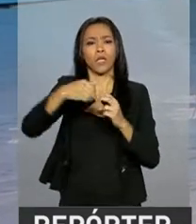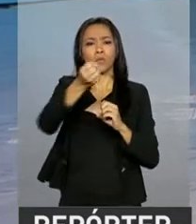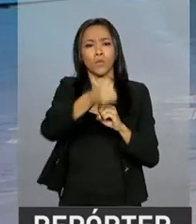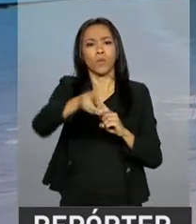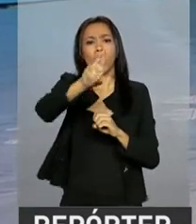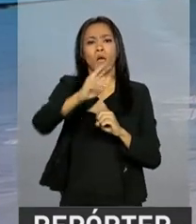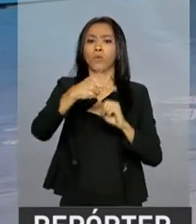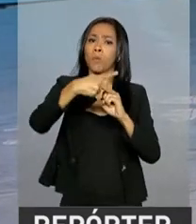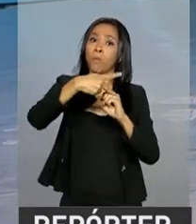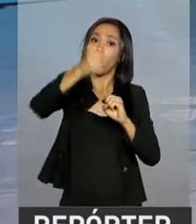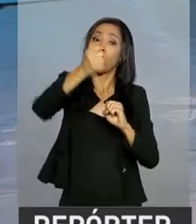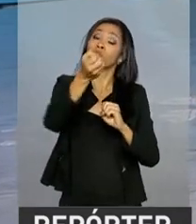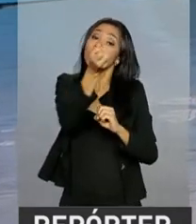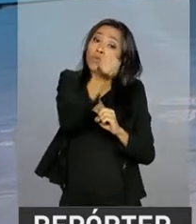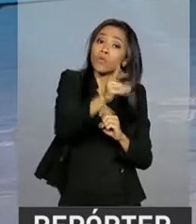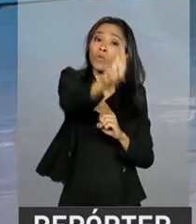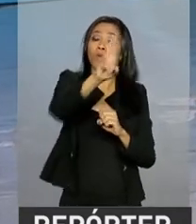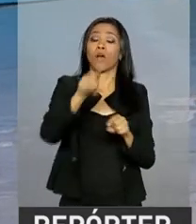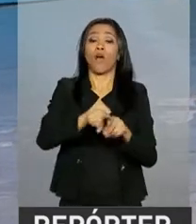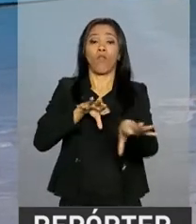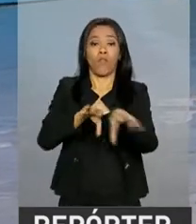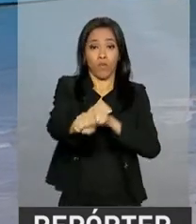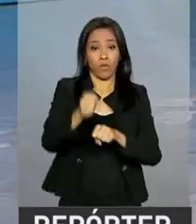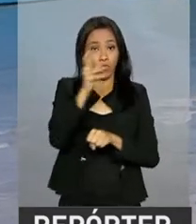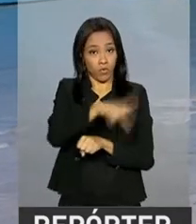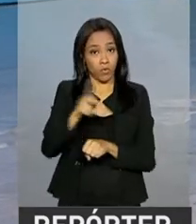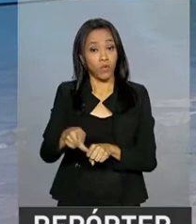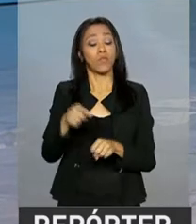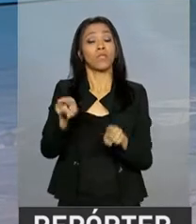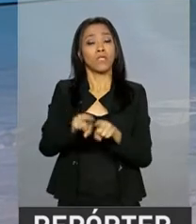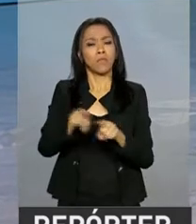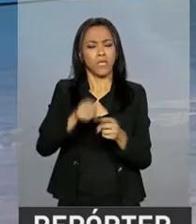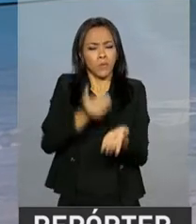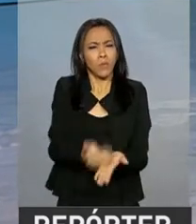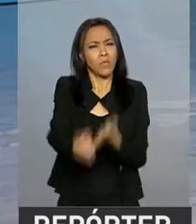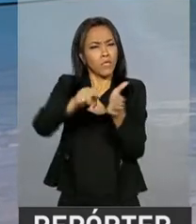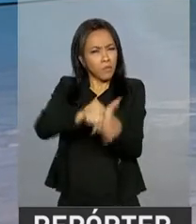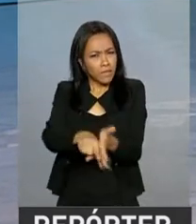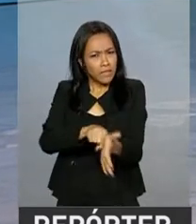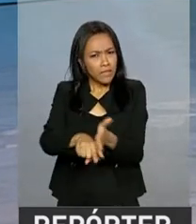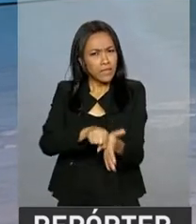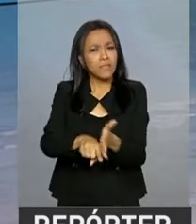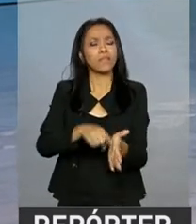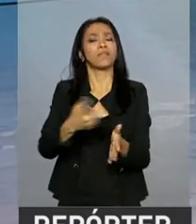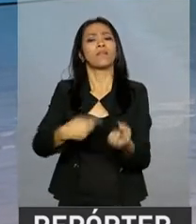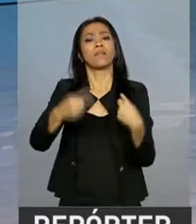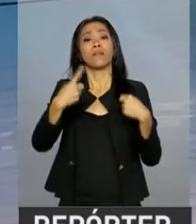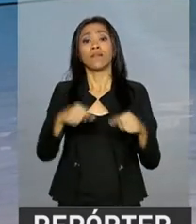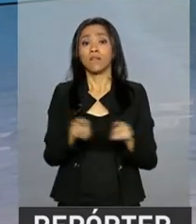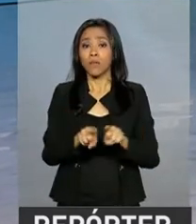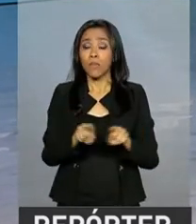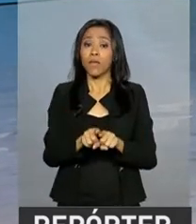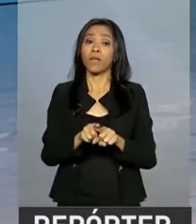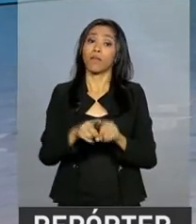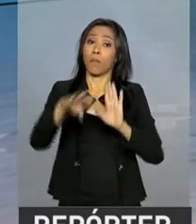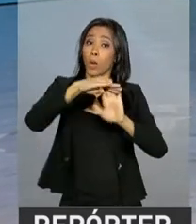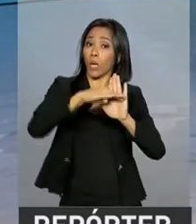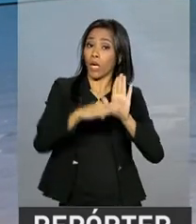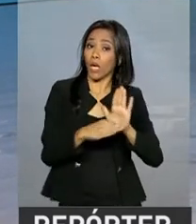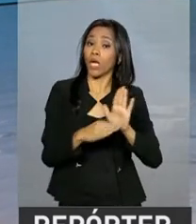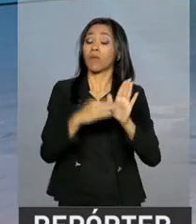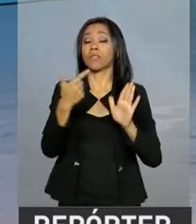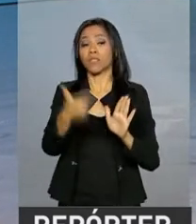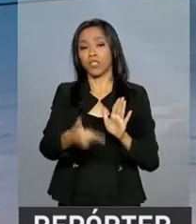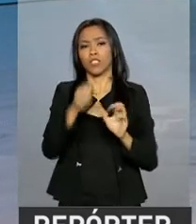pós-doutorado formação de professores iniciação científica e também para ações dos programas idioma sem